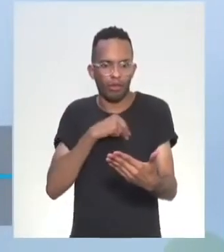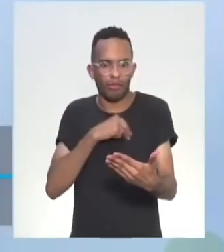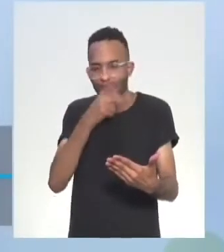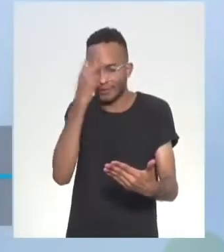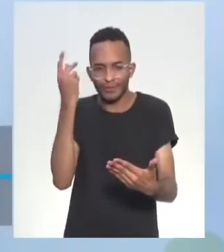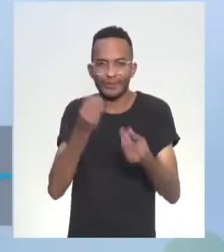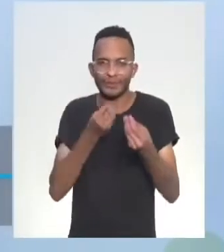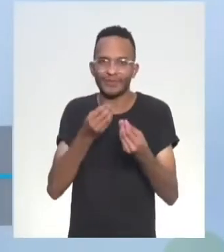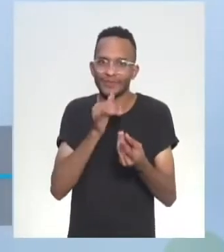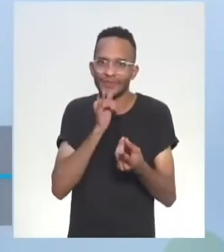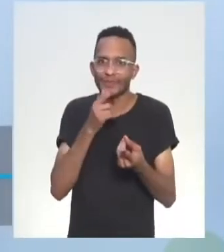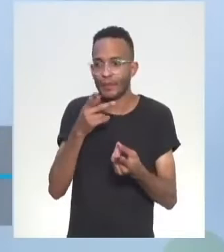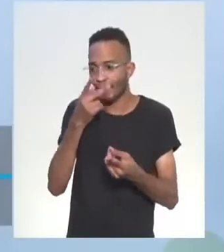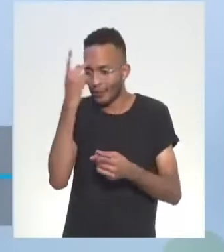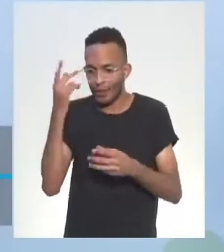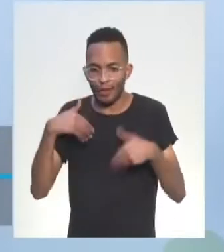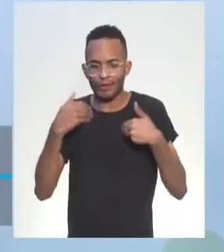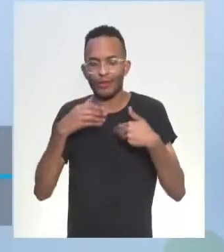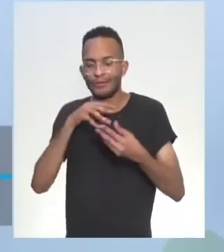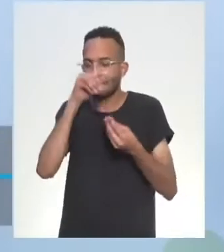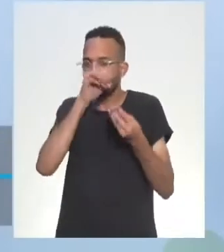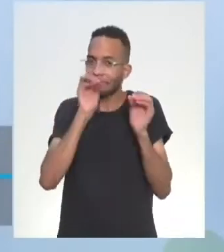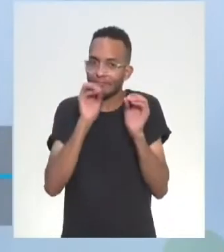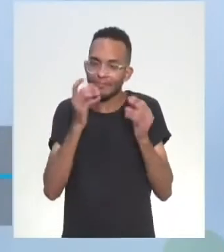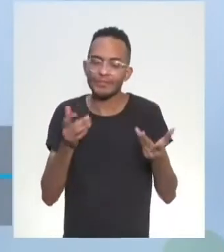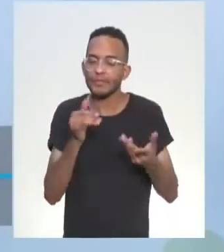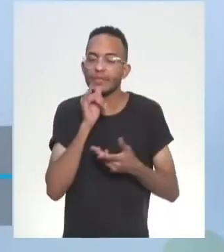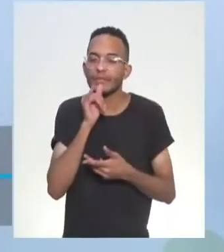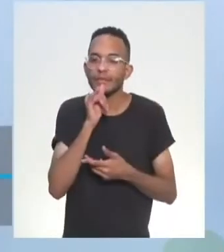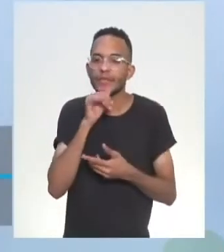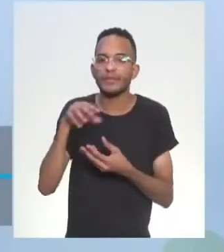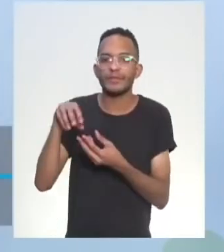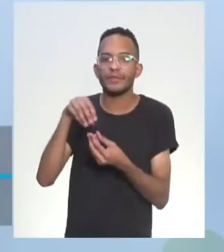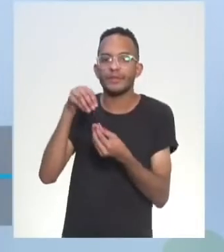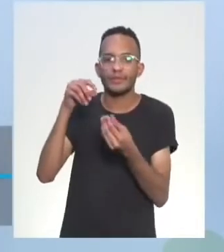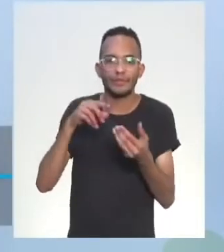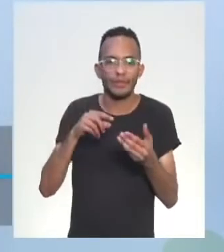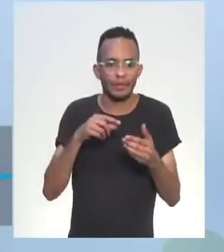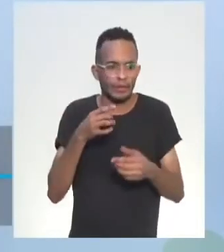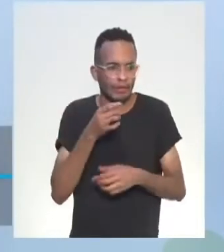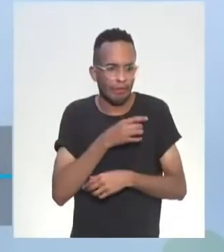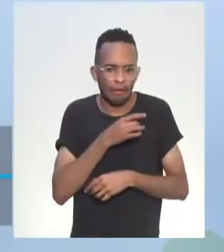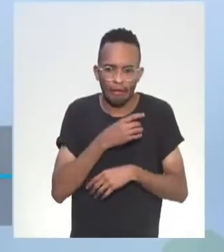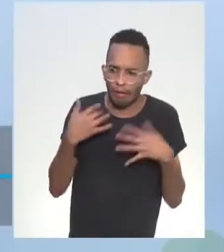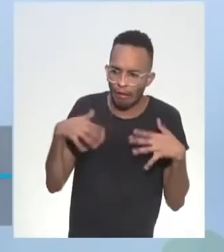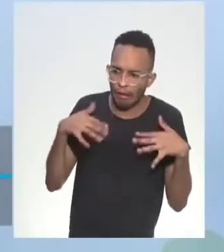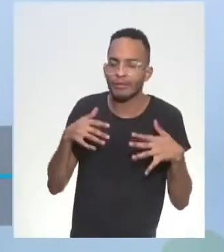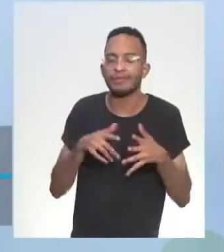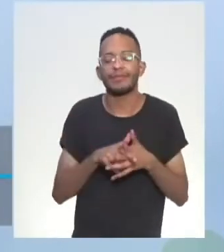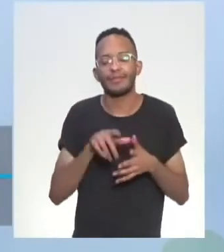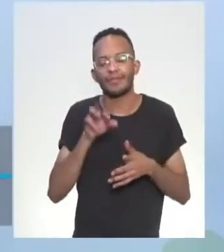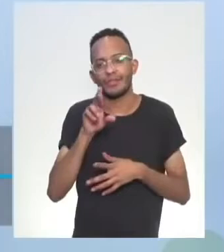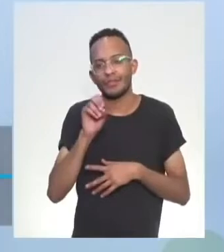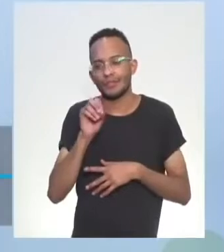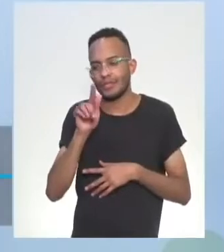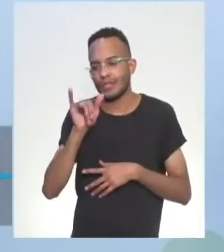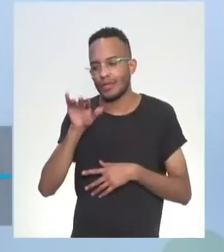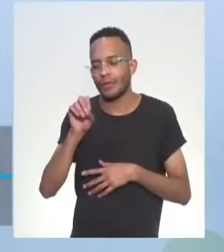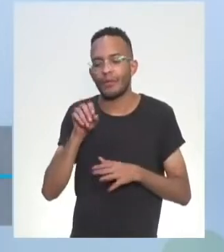contrário. Sim. Vamos ver aqui do aluno Vitor. Fantasminha expressando medo. E o Rogério